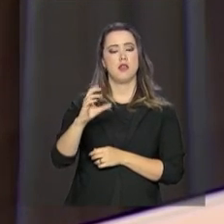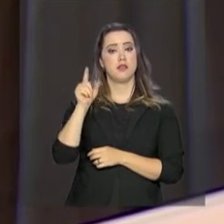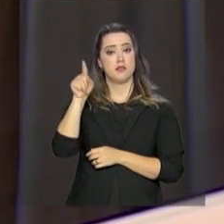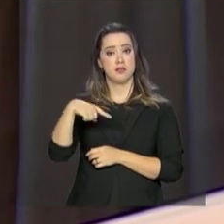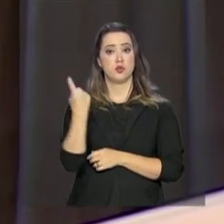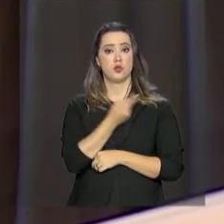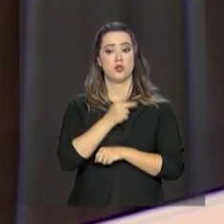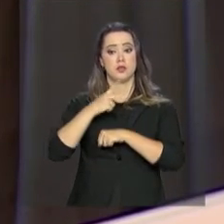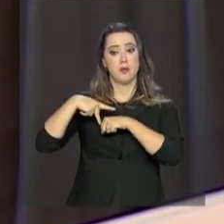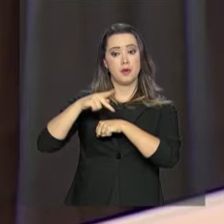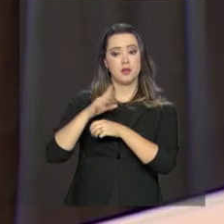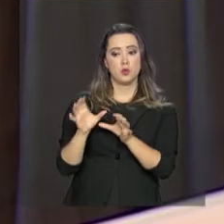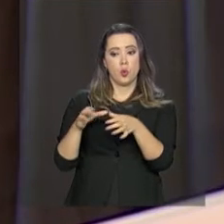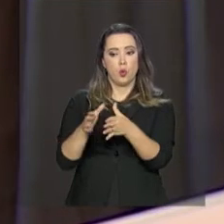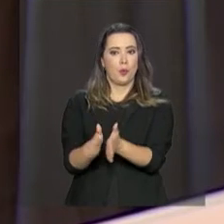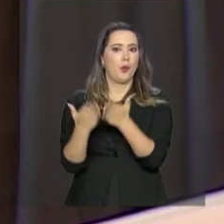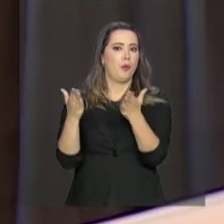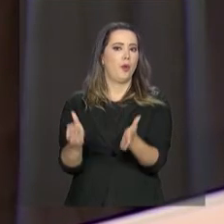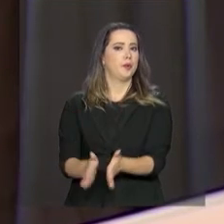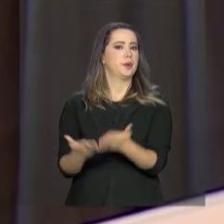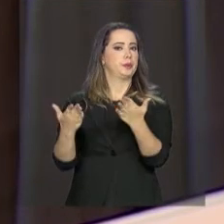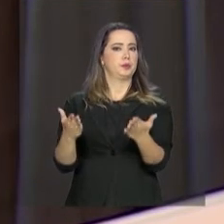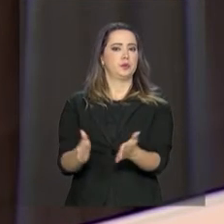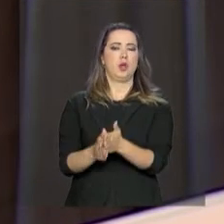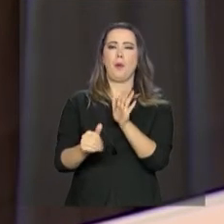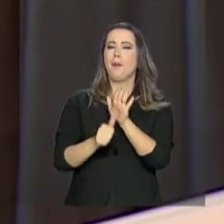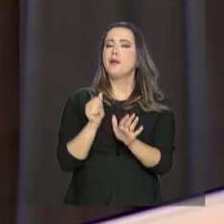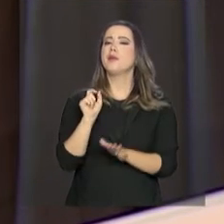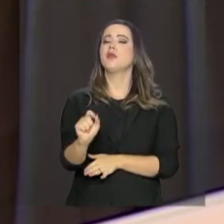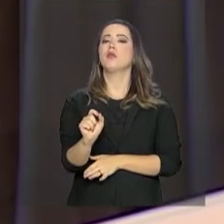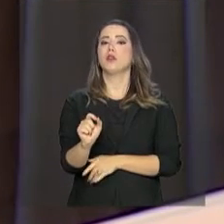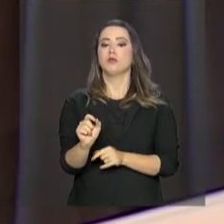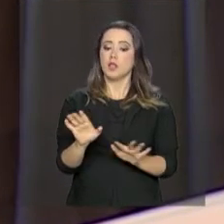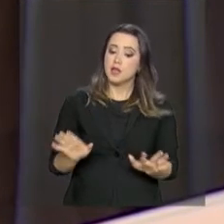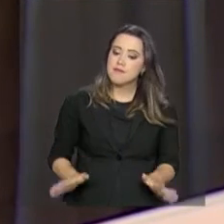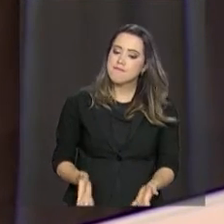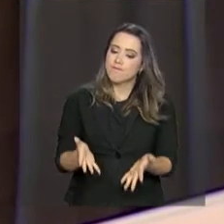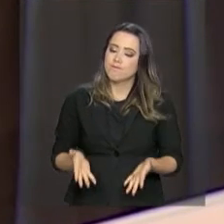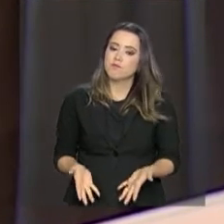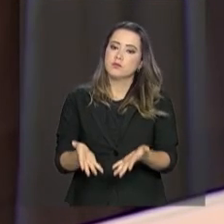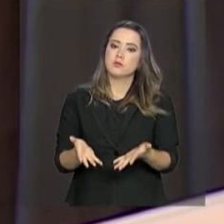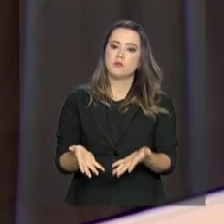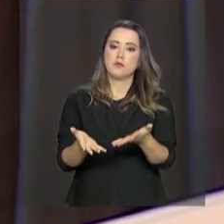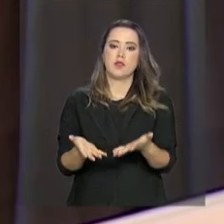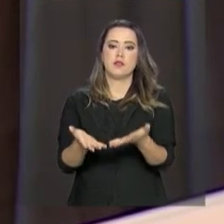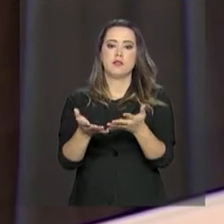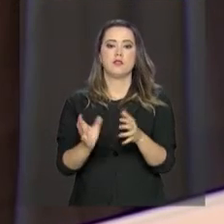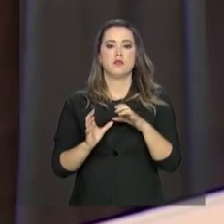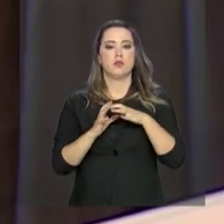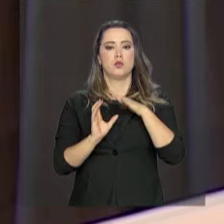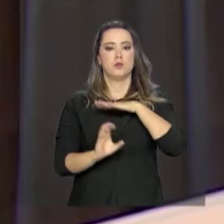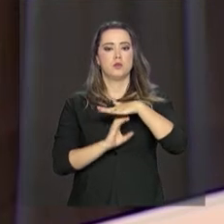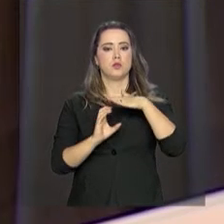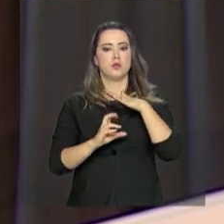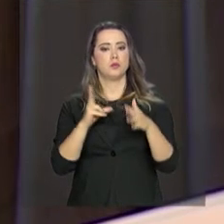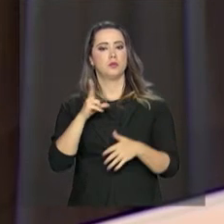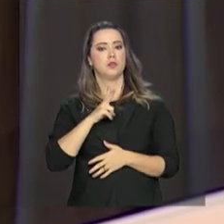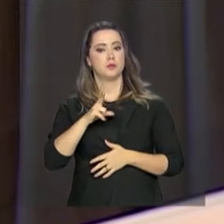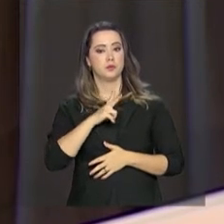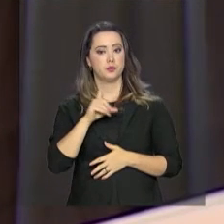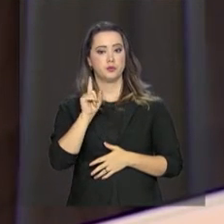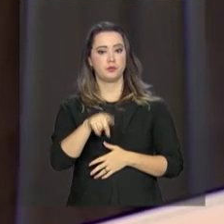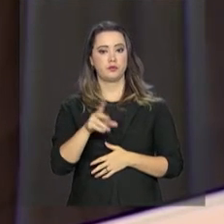país ainda gente muito pobre. Então, a primeira coisa que se deve fazer é incentivar a iniciativa privada, incentivar o